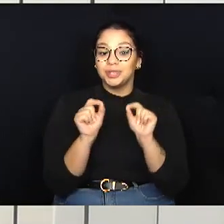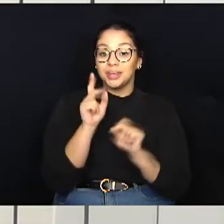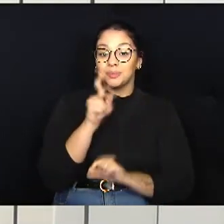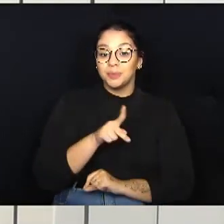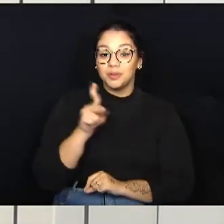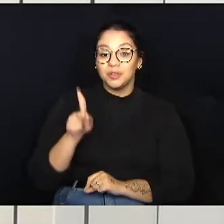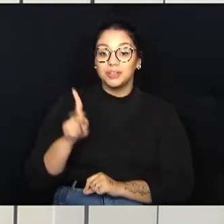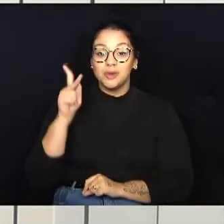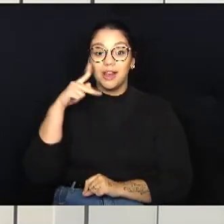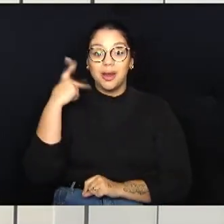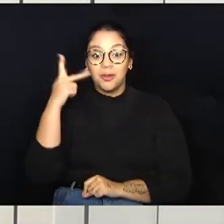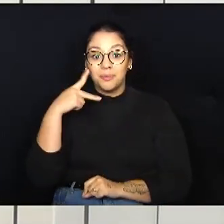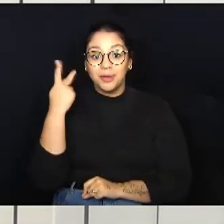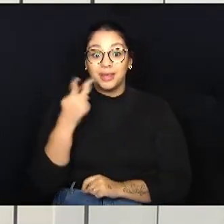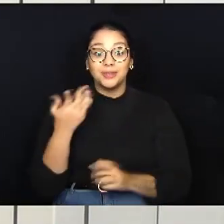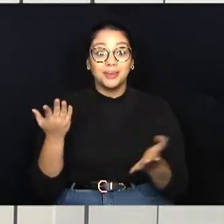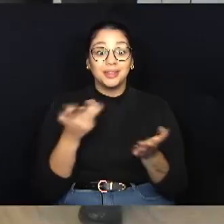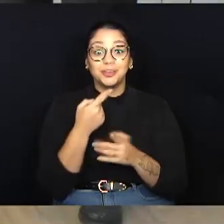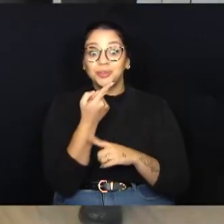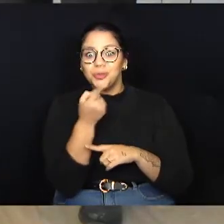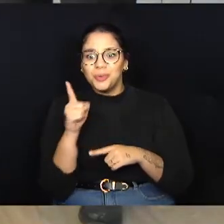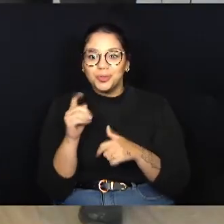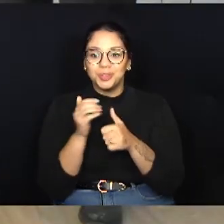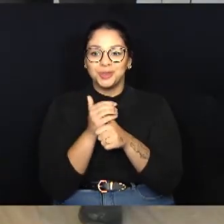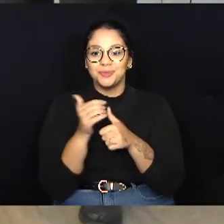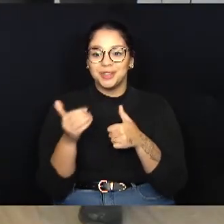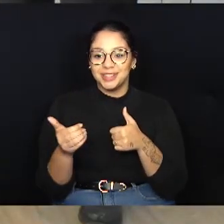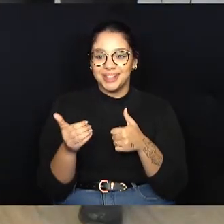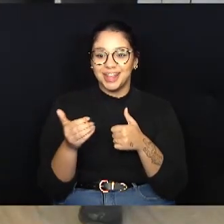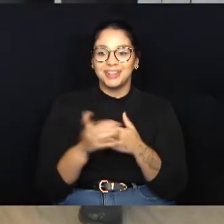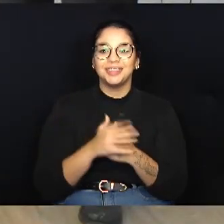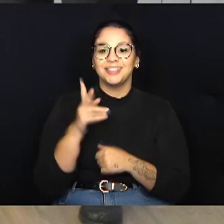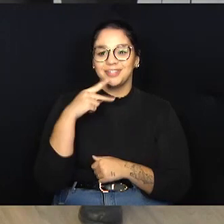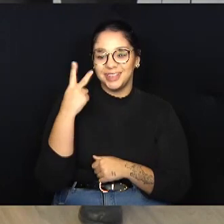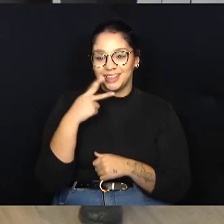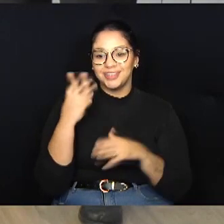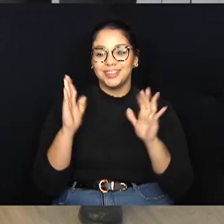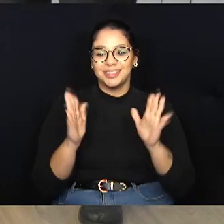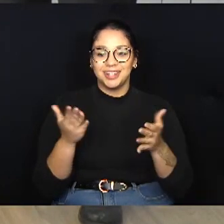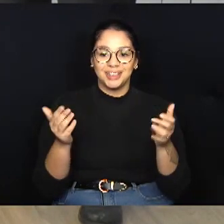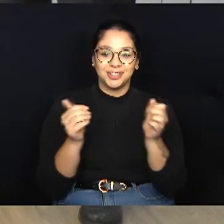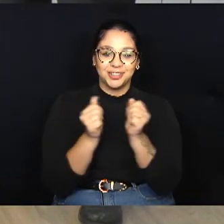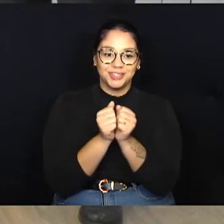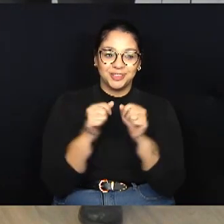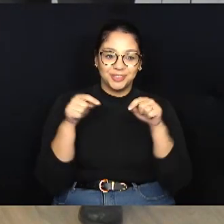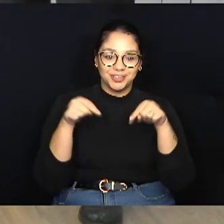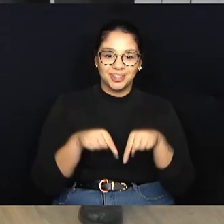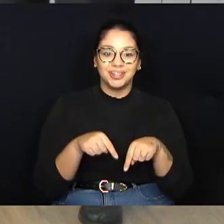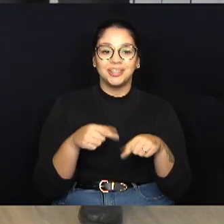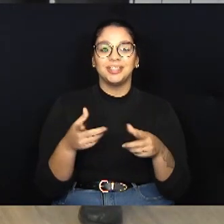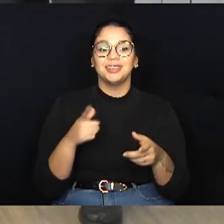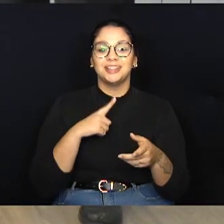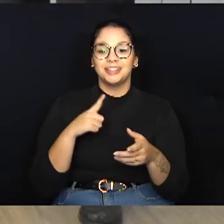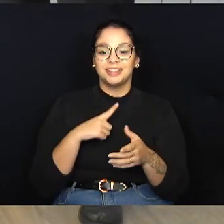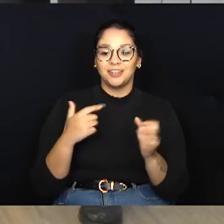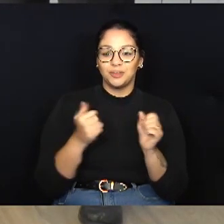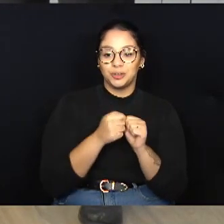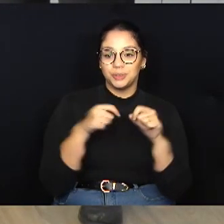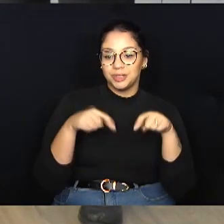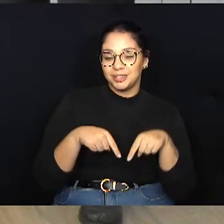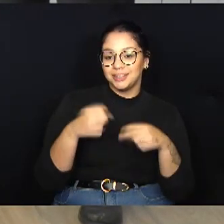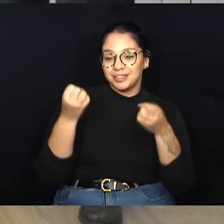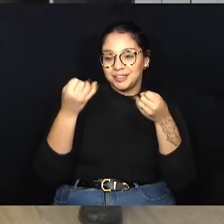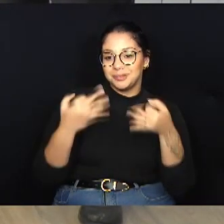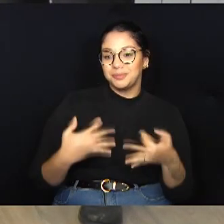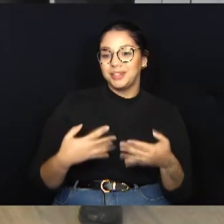Professor Alberto, que está no último mandato. O vereador já está aqui nos nossos estúdios, nós trouxemos ele para cá para ele